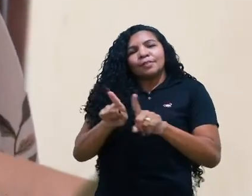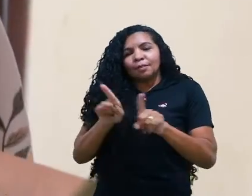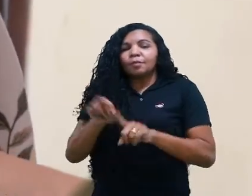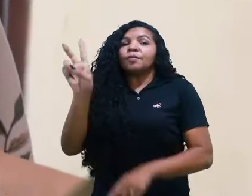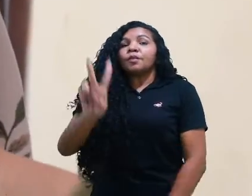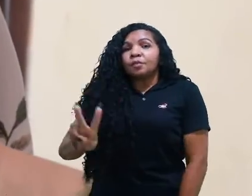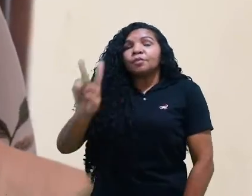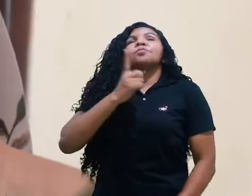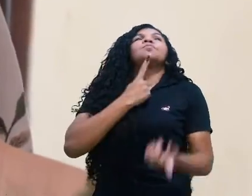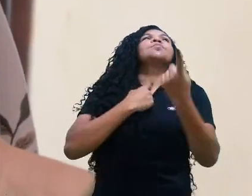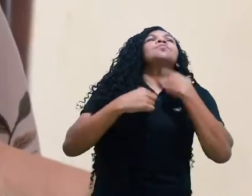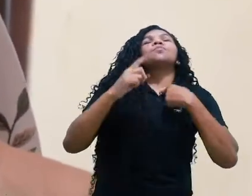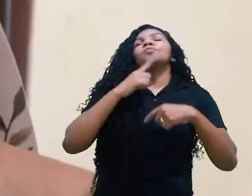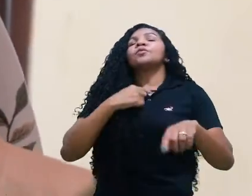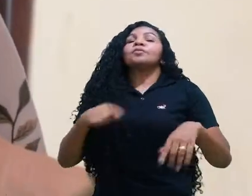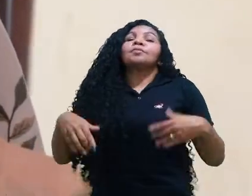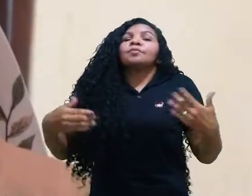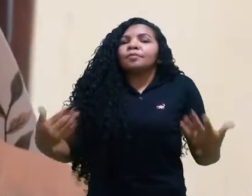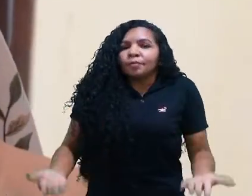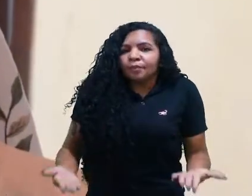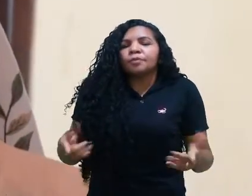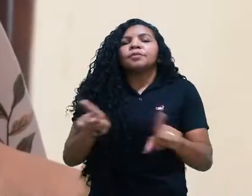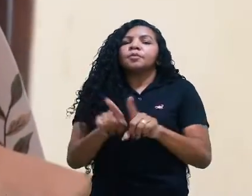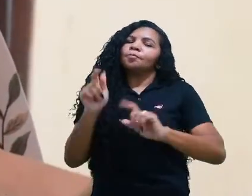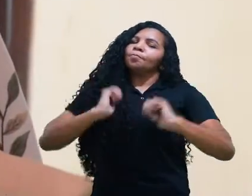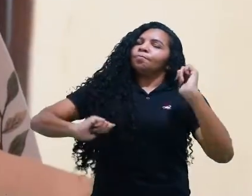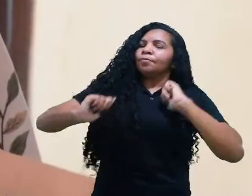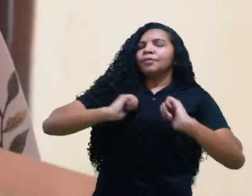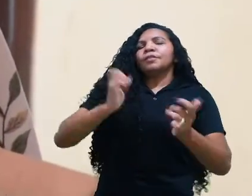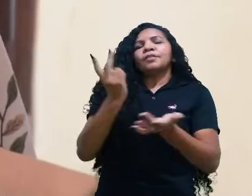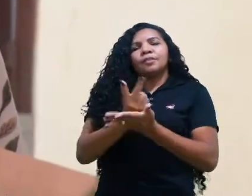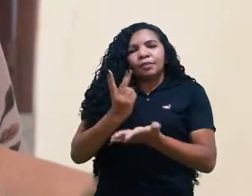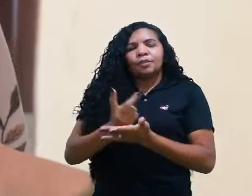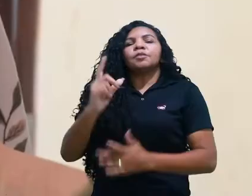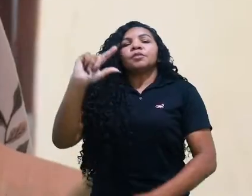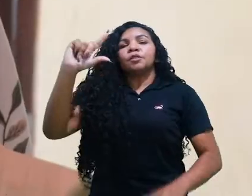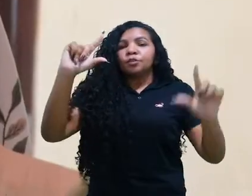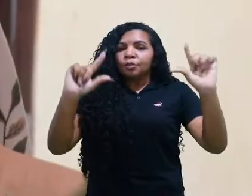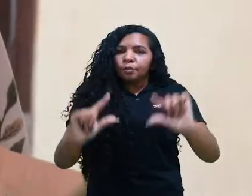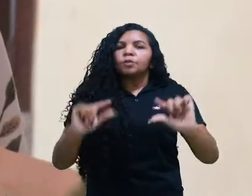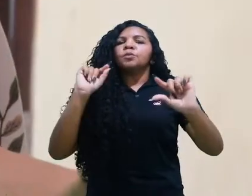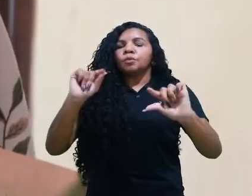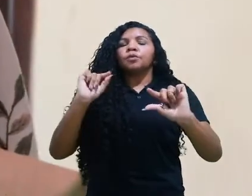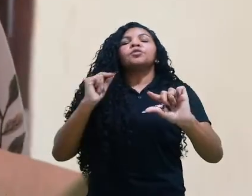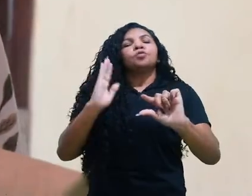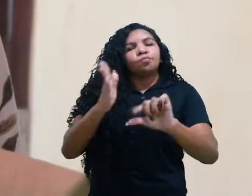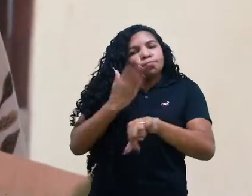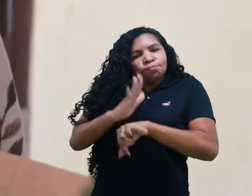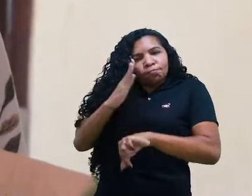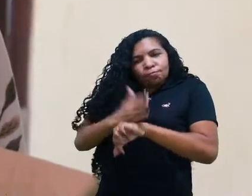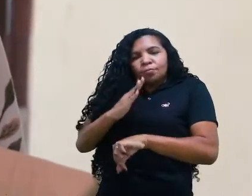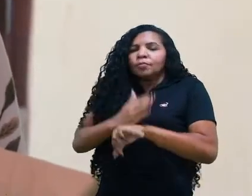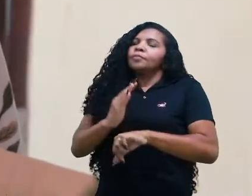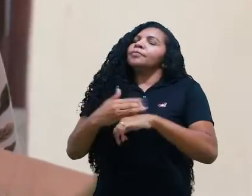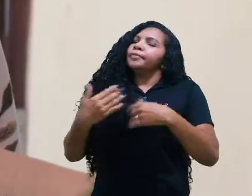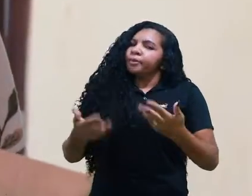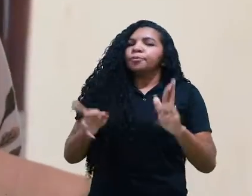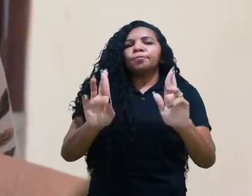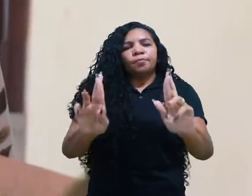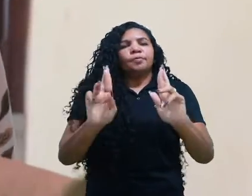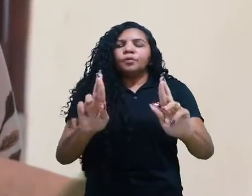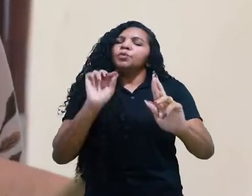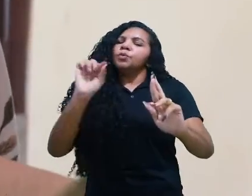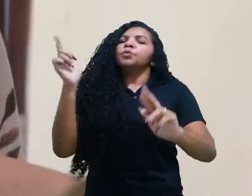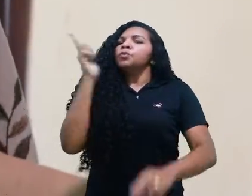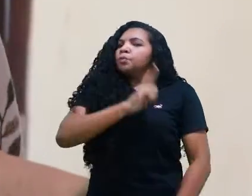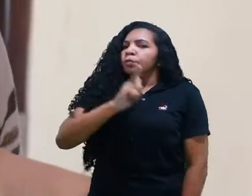pouquinho ansiosa, mas já é o meu segundo vestibular da UEMA. Então, a ansiedade sempre vai diminuindo um pouquinho mais, que a gente vai ficando mais